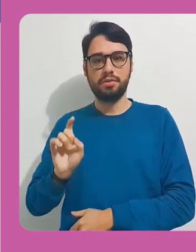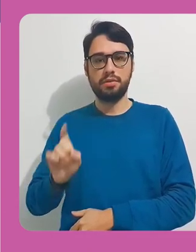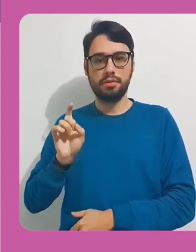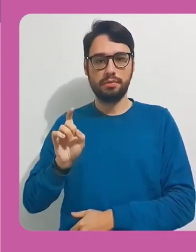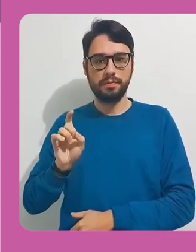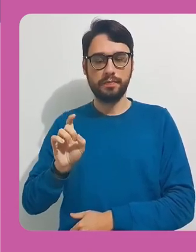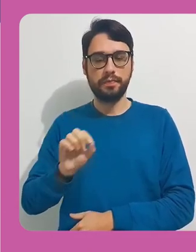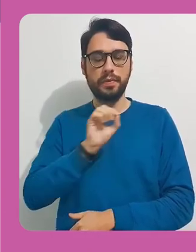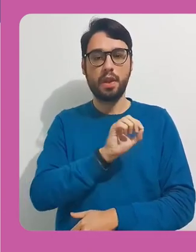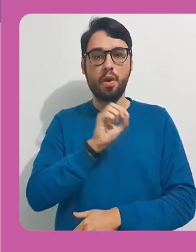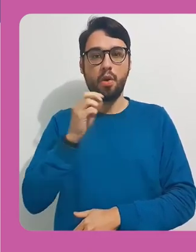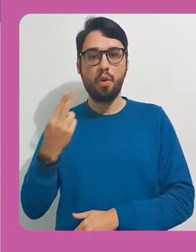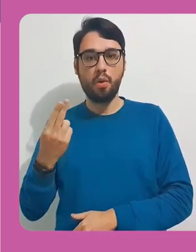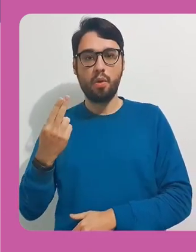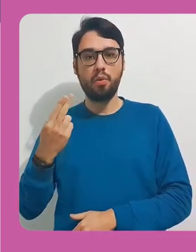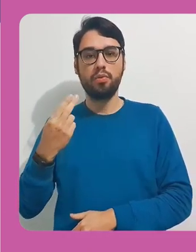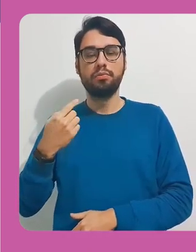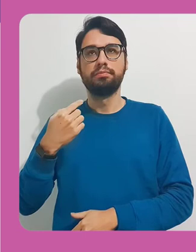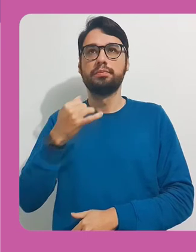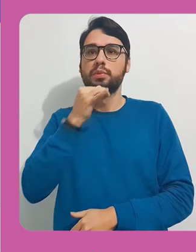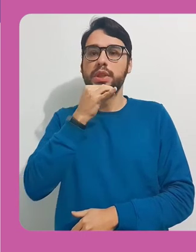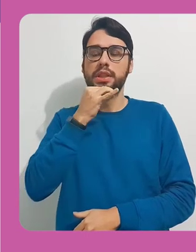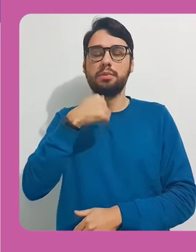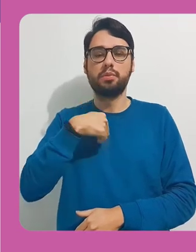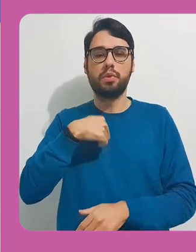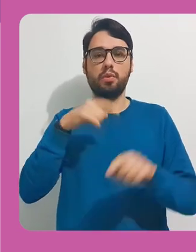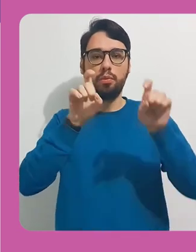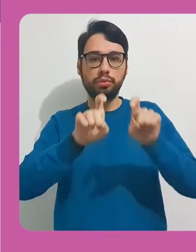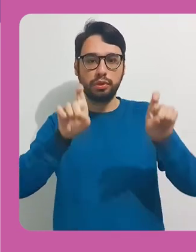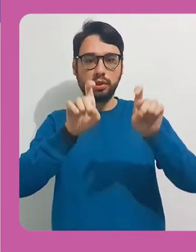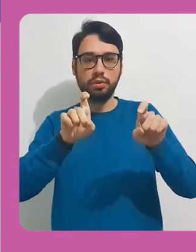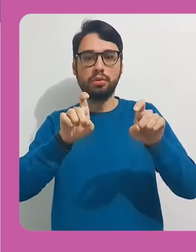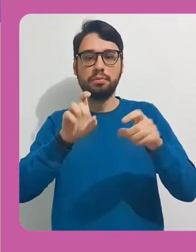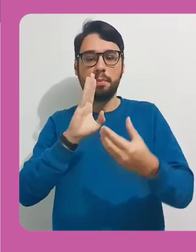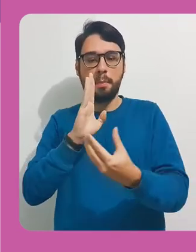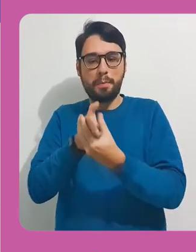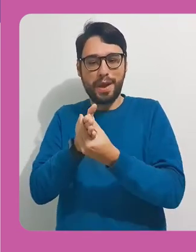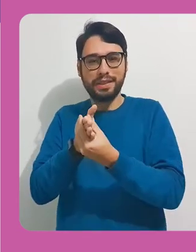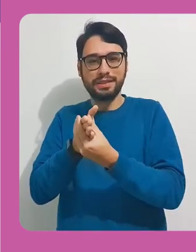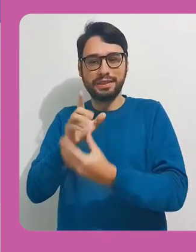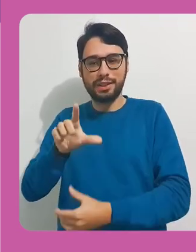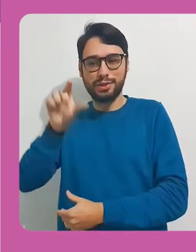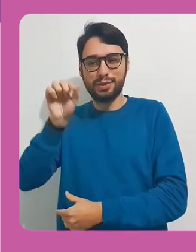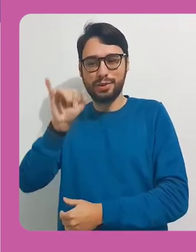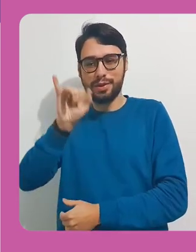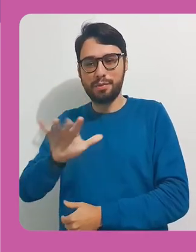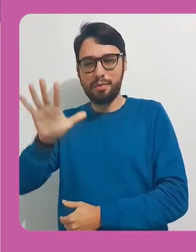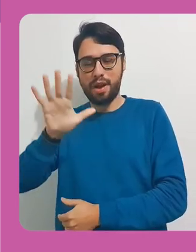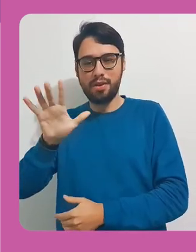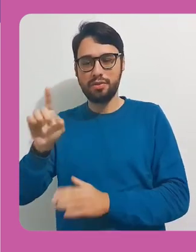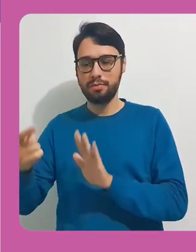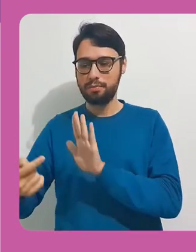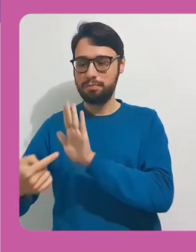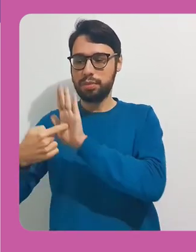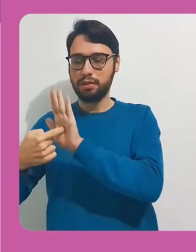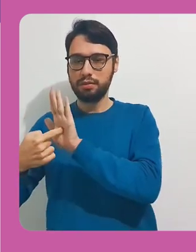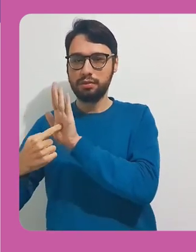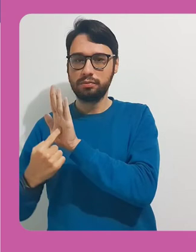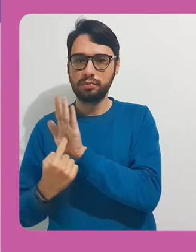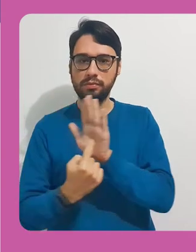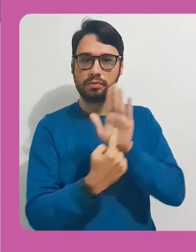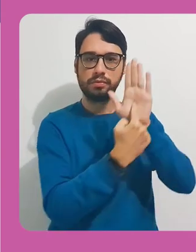clicar lá na tua pasta, escolher a sua imagem e arrastar para cá a